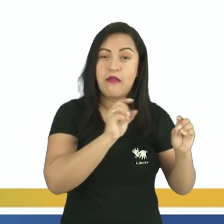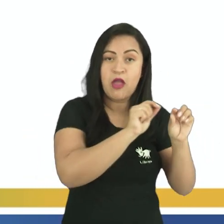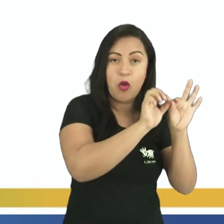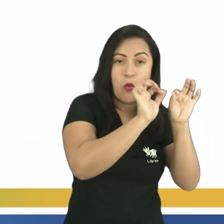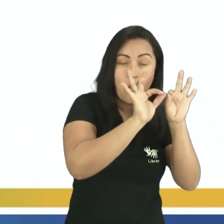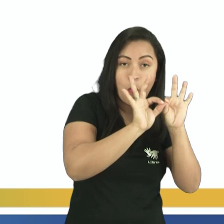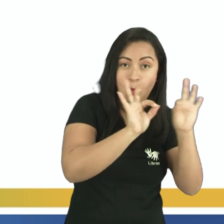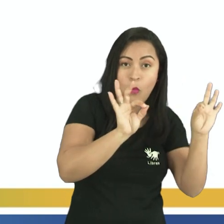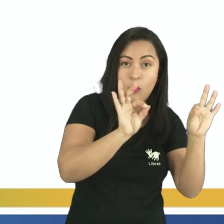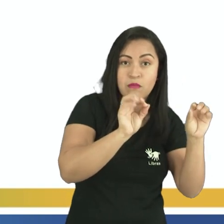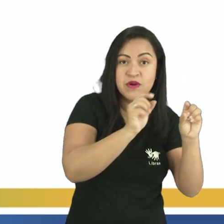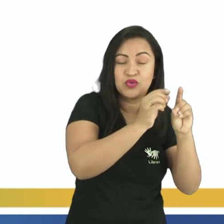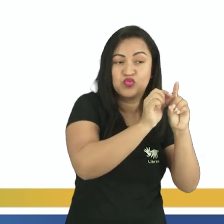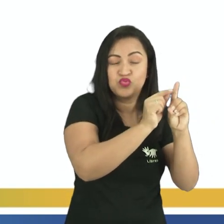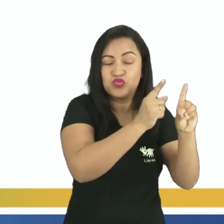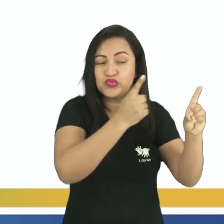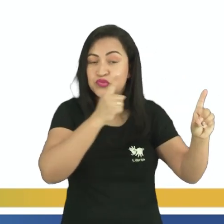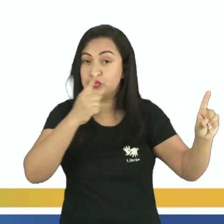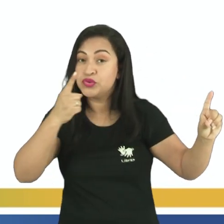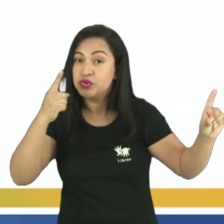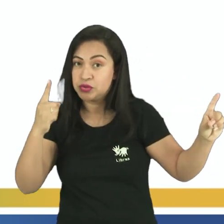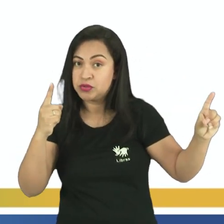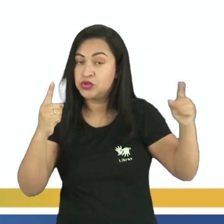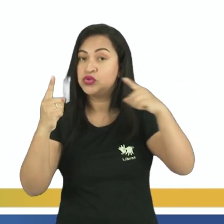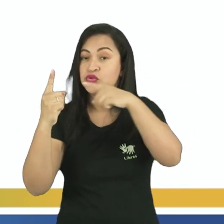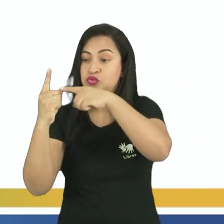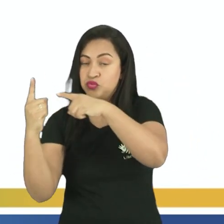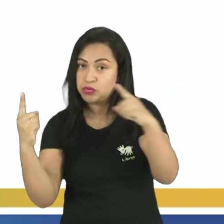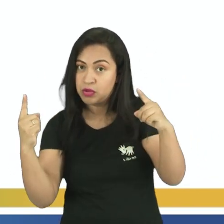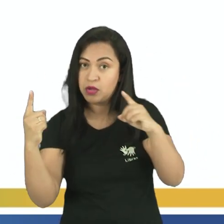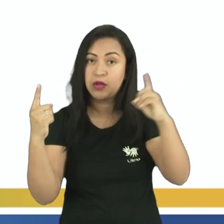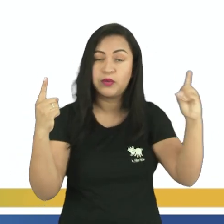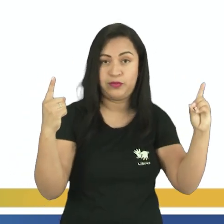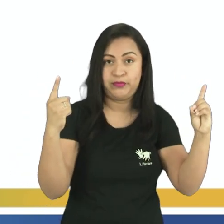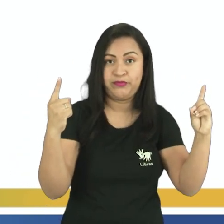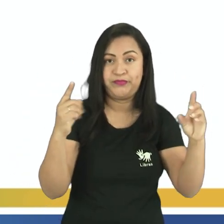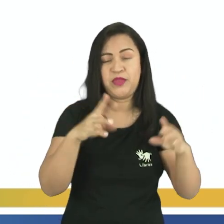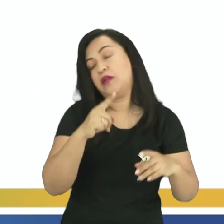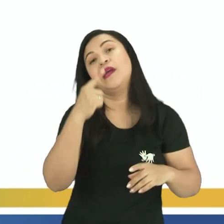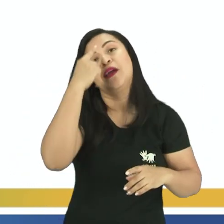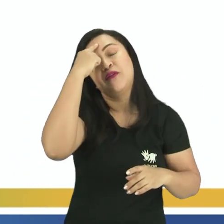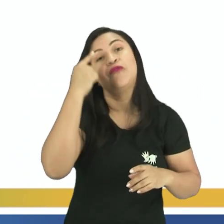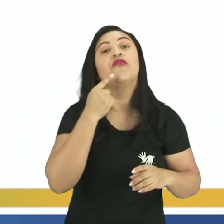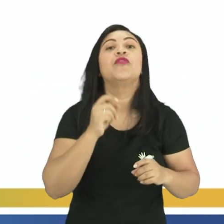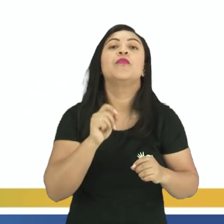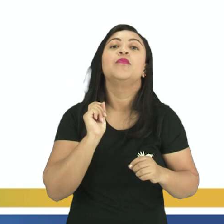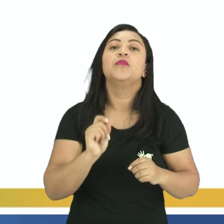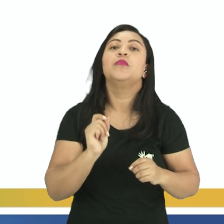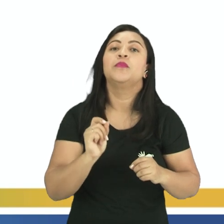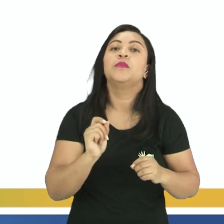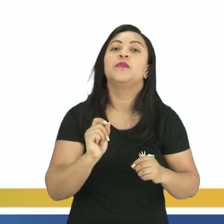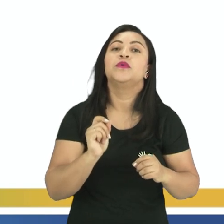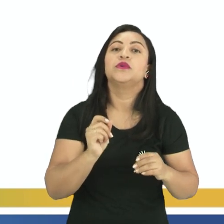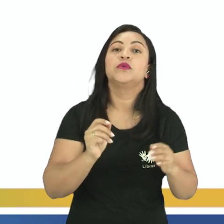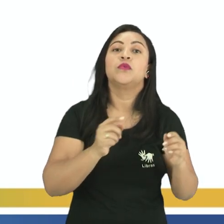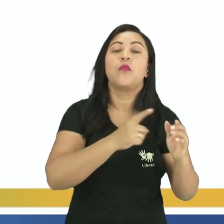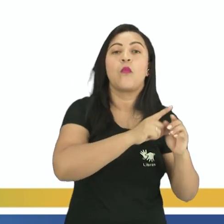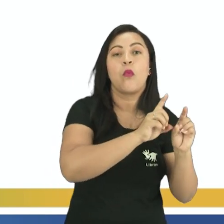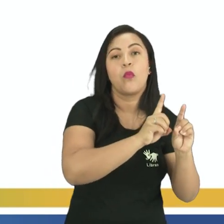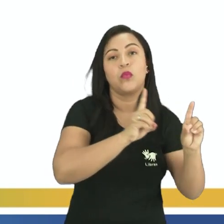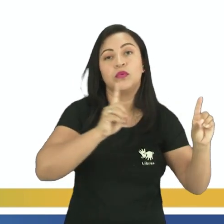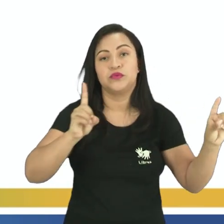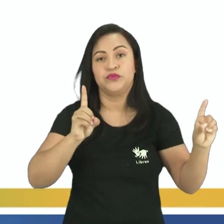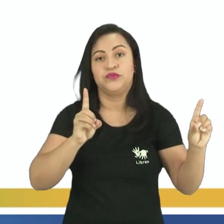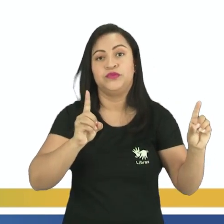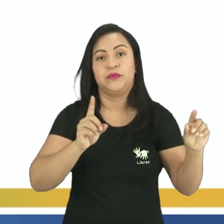entre duas cristas ou entre dois vales. Ele vai mostrar qual é a distância percorrida para